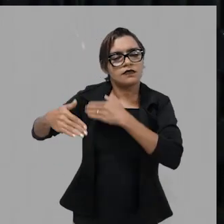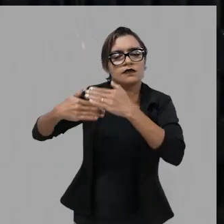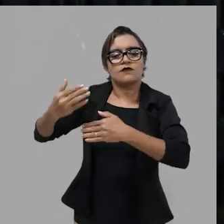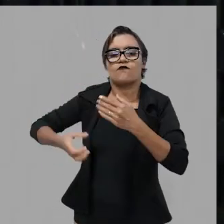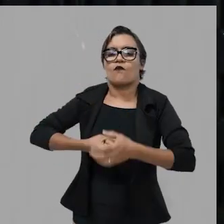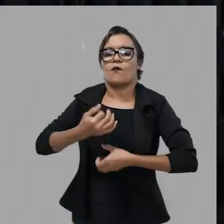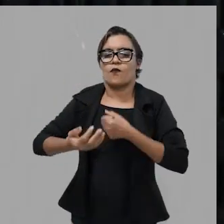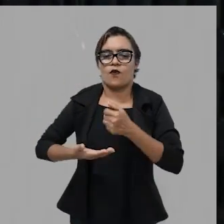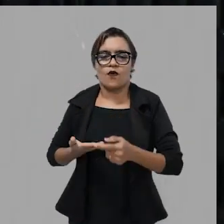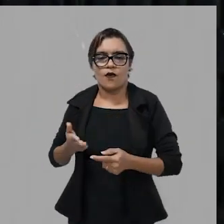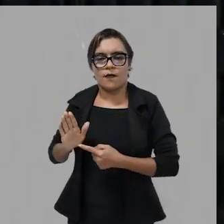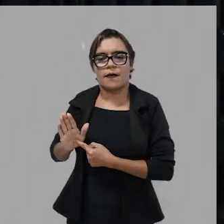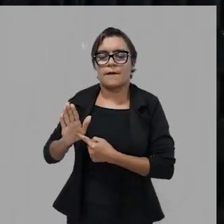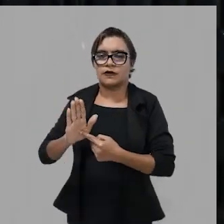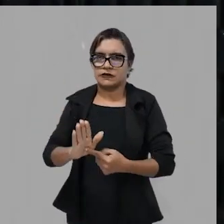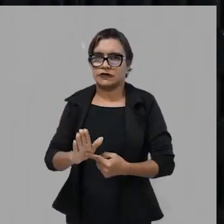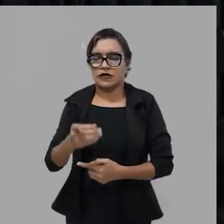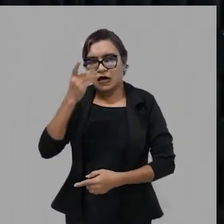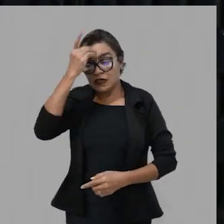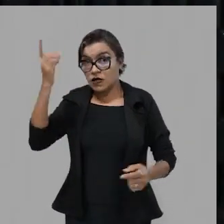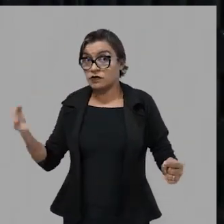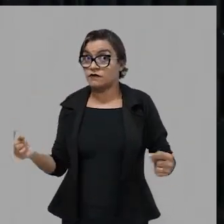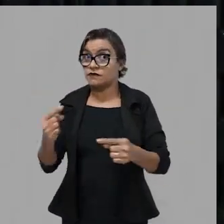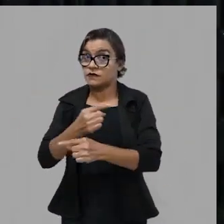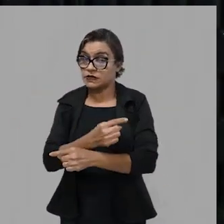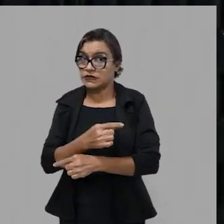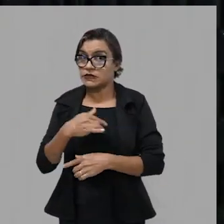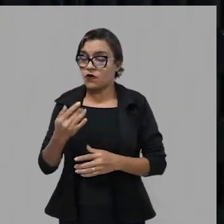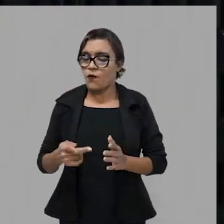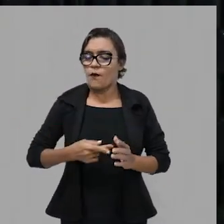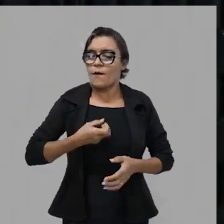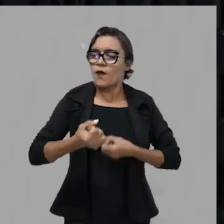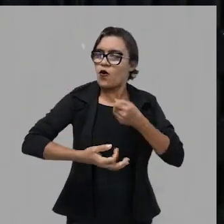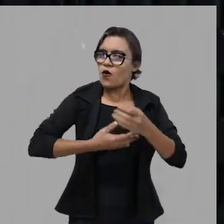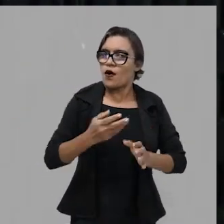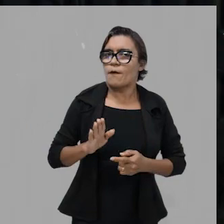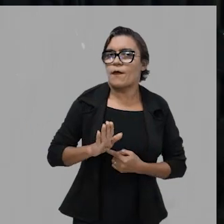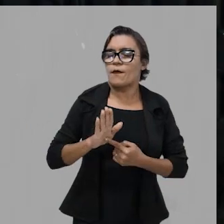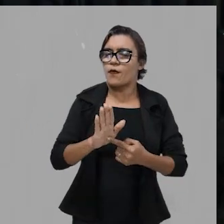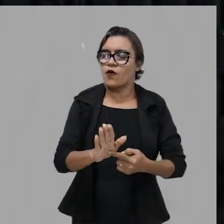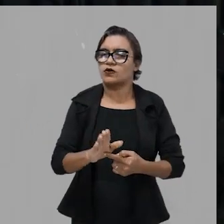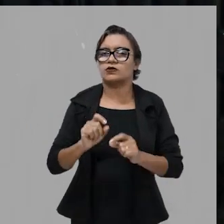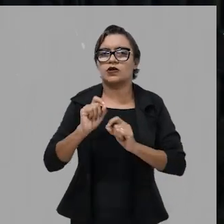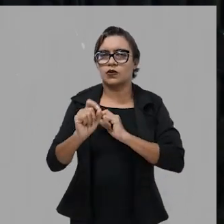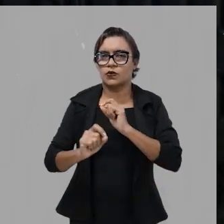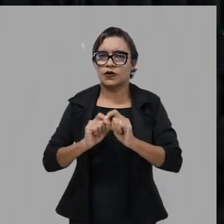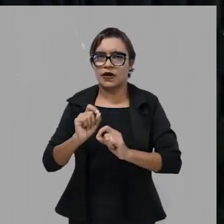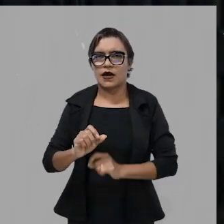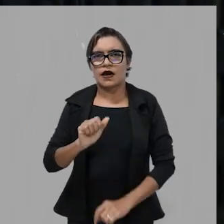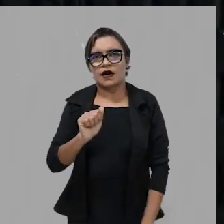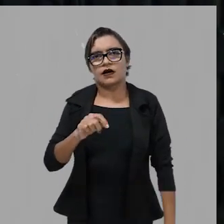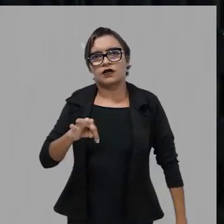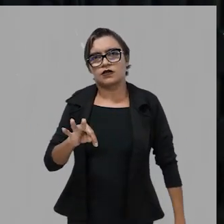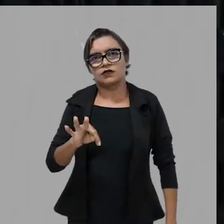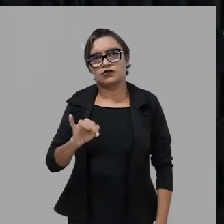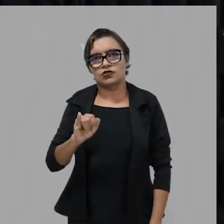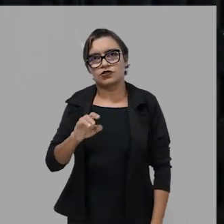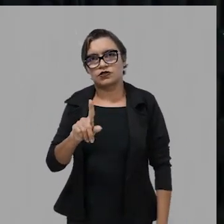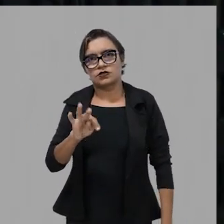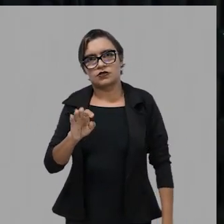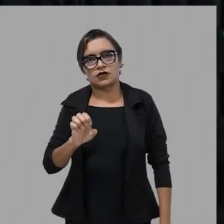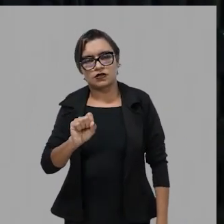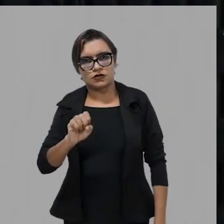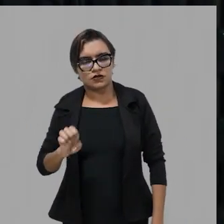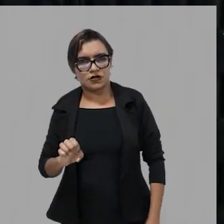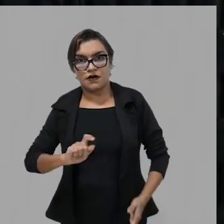da apresentação de ideias opostas. Ao longo do poema, vocês podem ver que ele traz toda essa antítese. O que é antítese? Lembram? Figuras